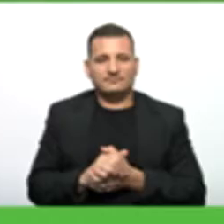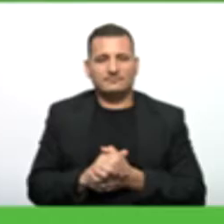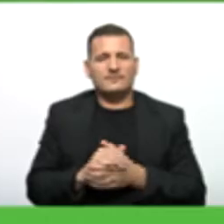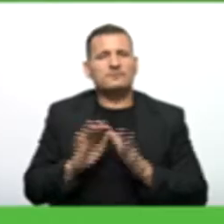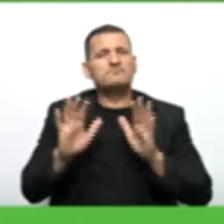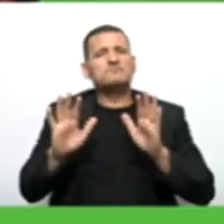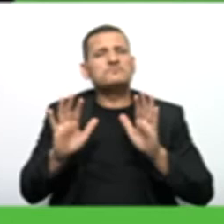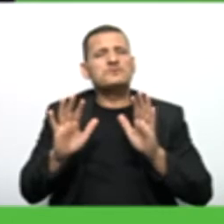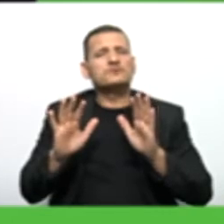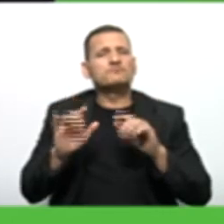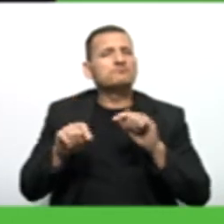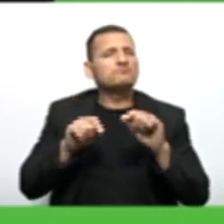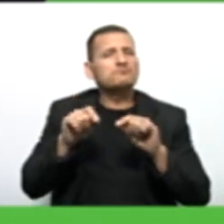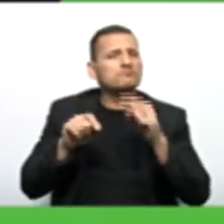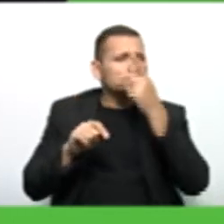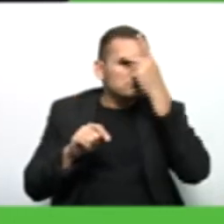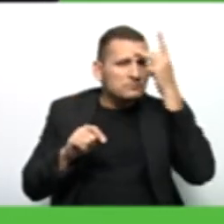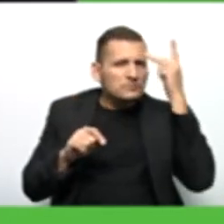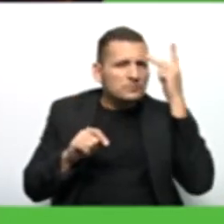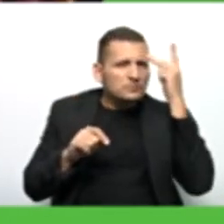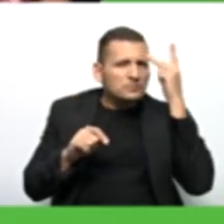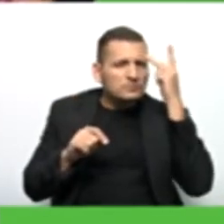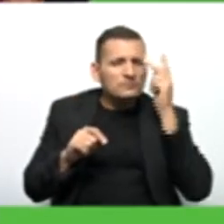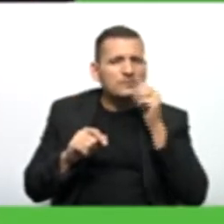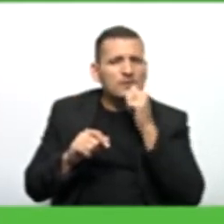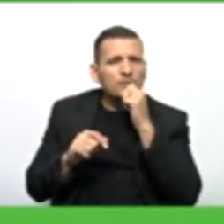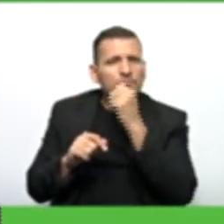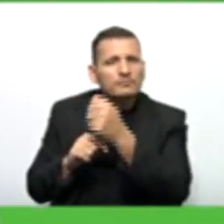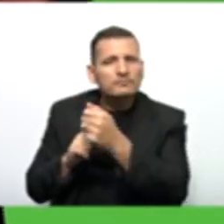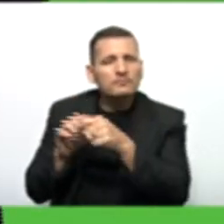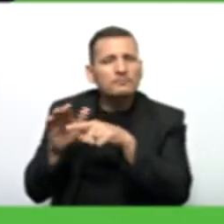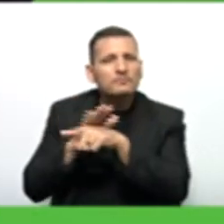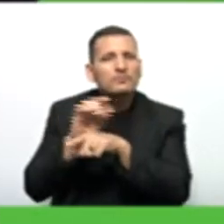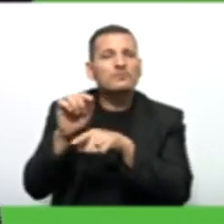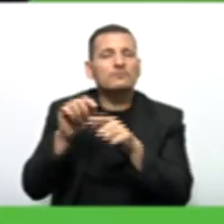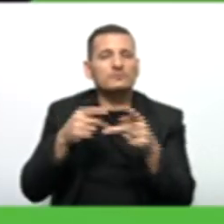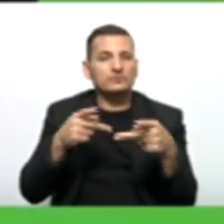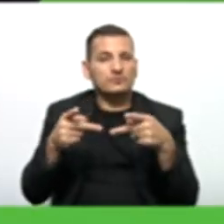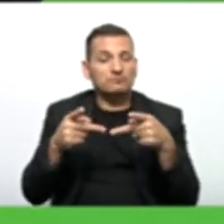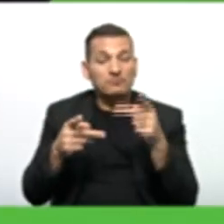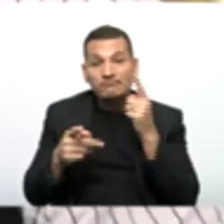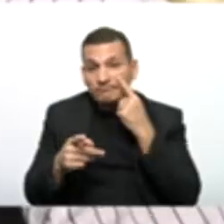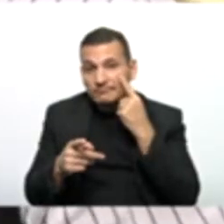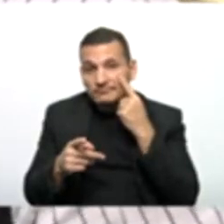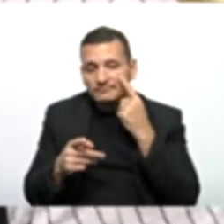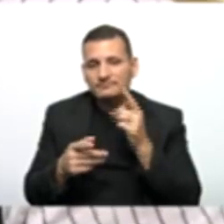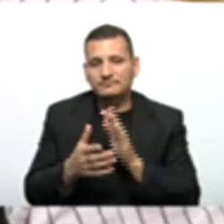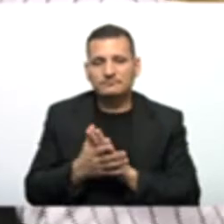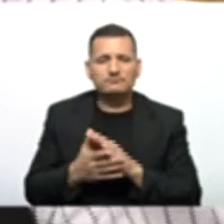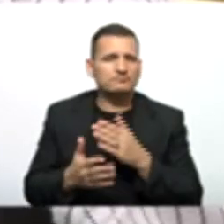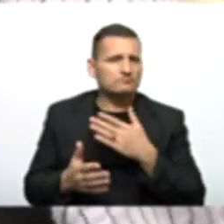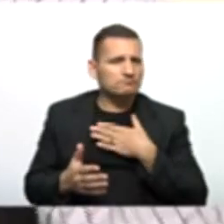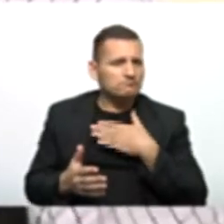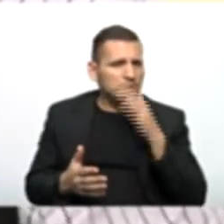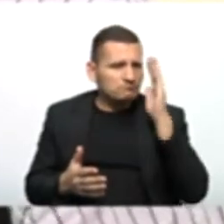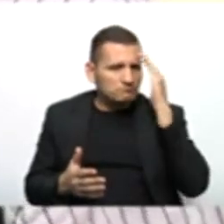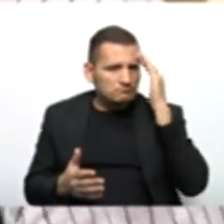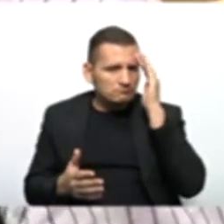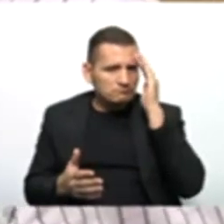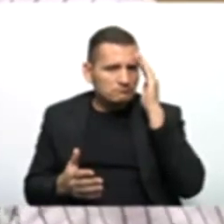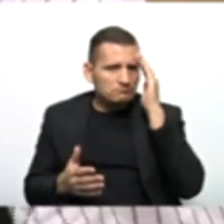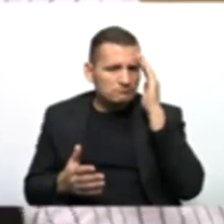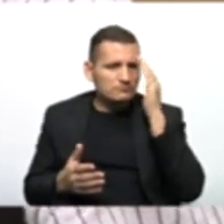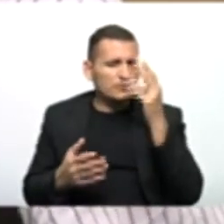Mas o que será que as pessoas responderiam se perguntássemos o que é projeto? Vamos conferir agora? Olha, no meu entender, meu